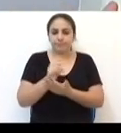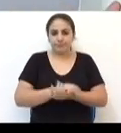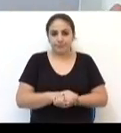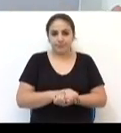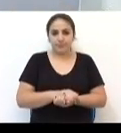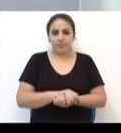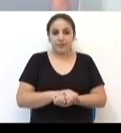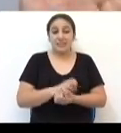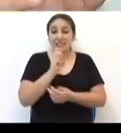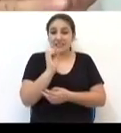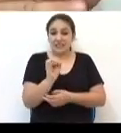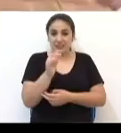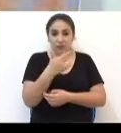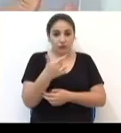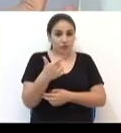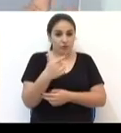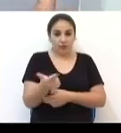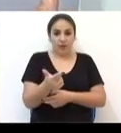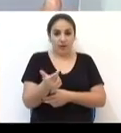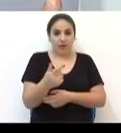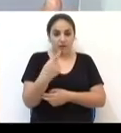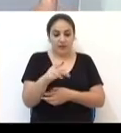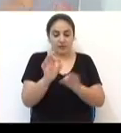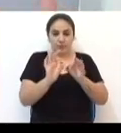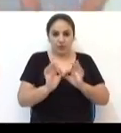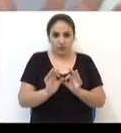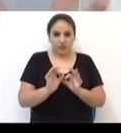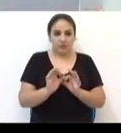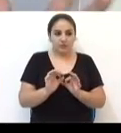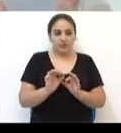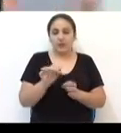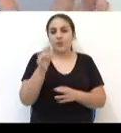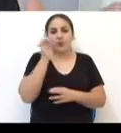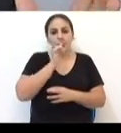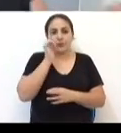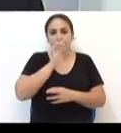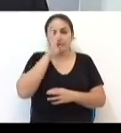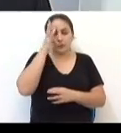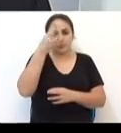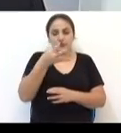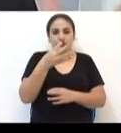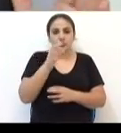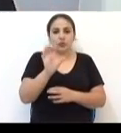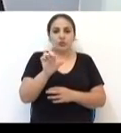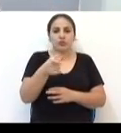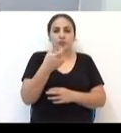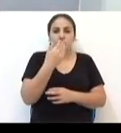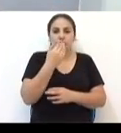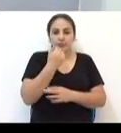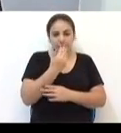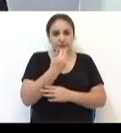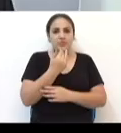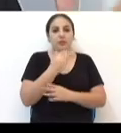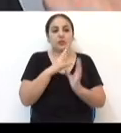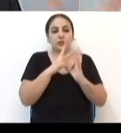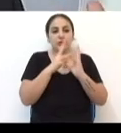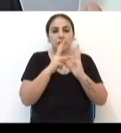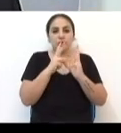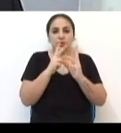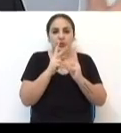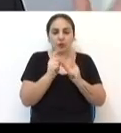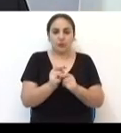permanentemente. Enquanto não houver essa incorporação, não vai haver solução do ticket de refeição,